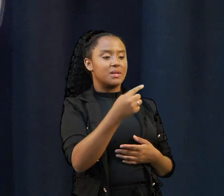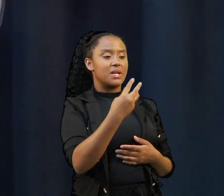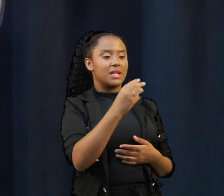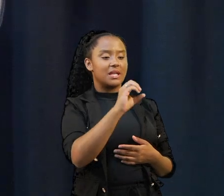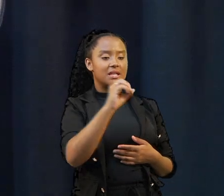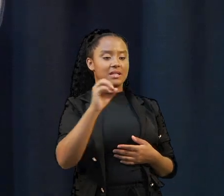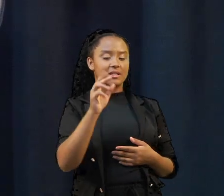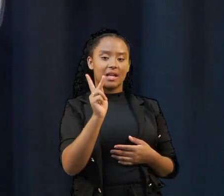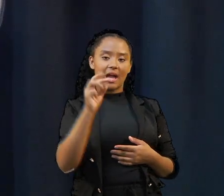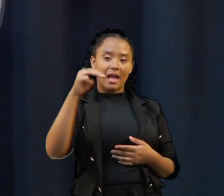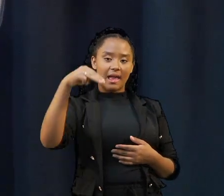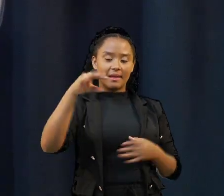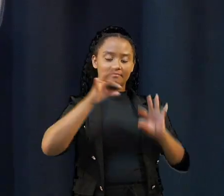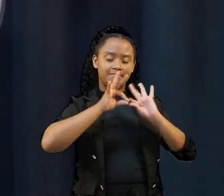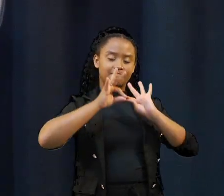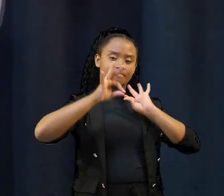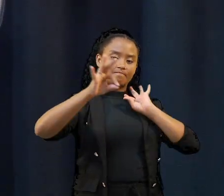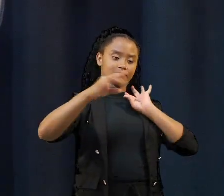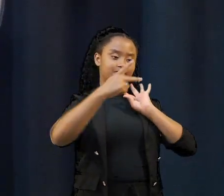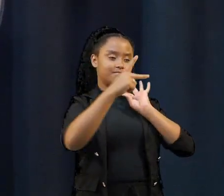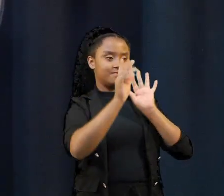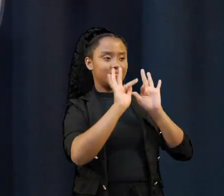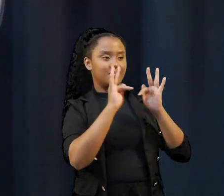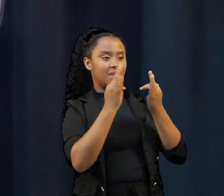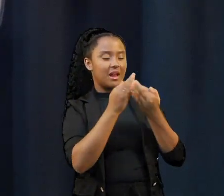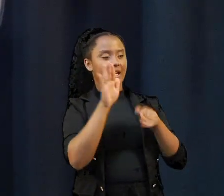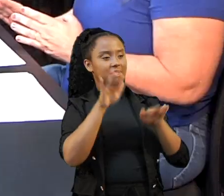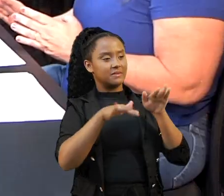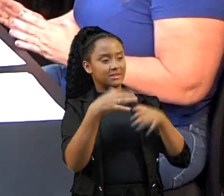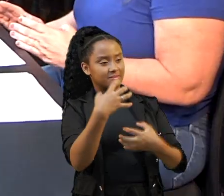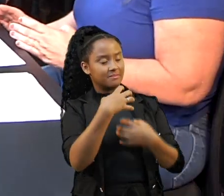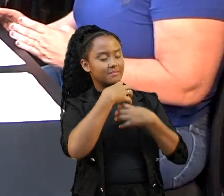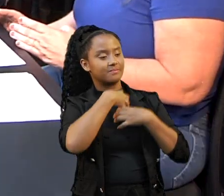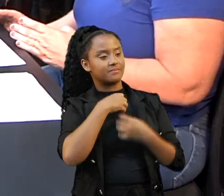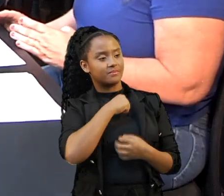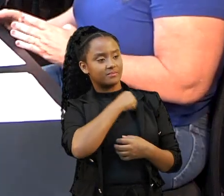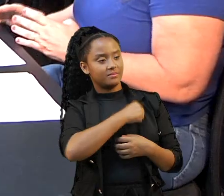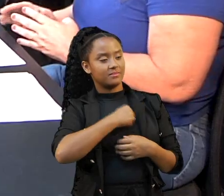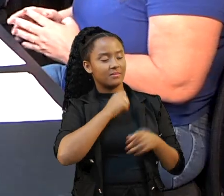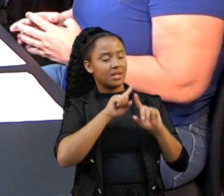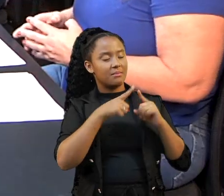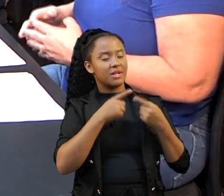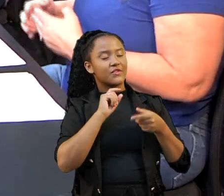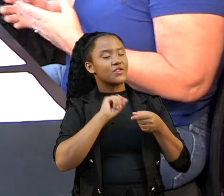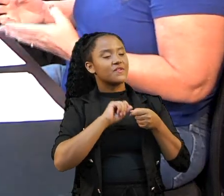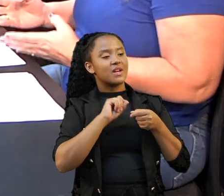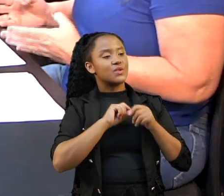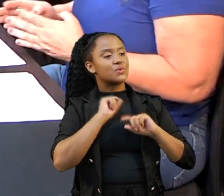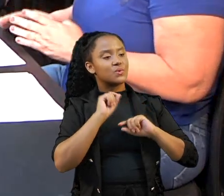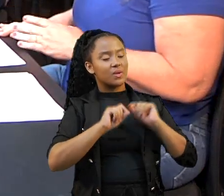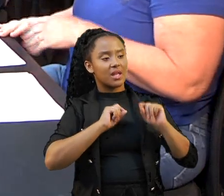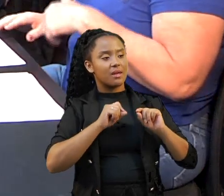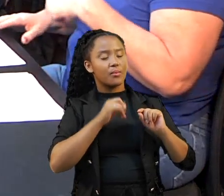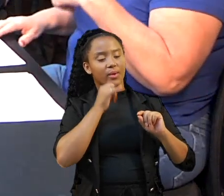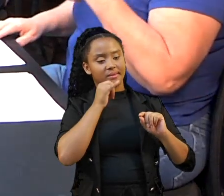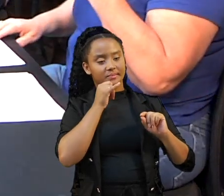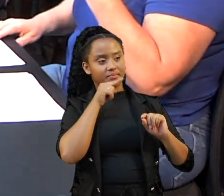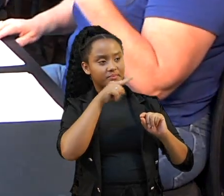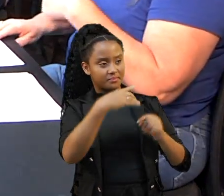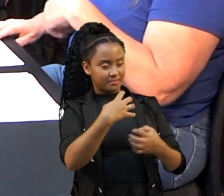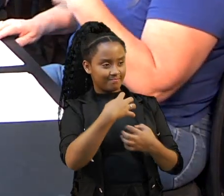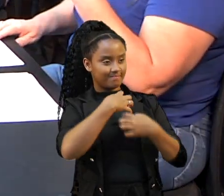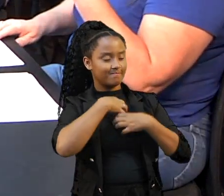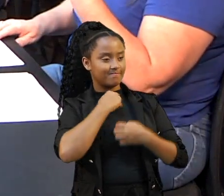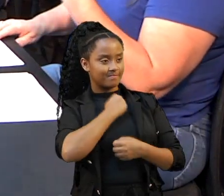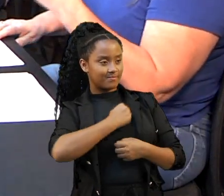distância da sua família. Quando você sente saudade, O que você faz? Você sente saudade,